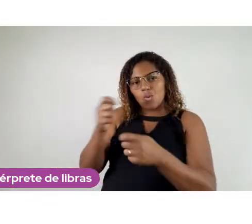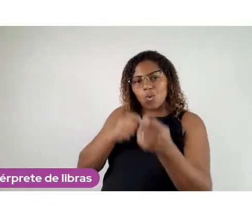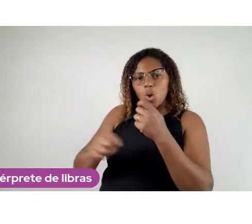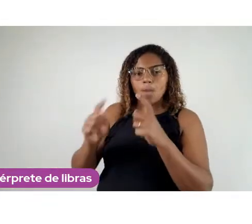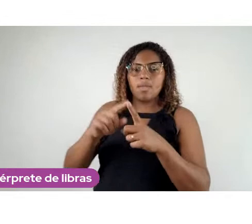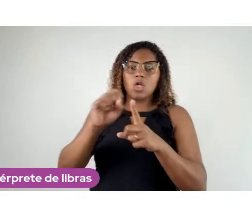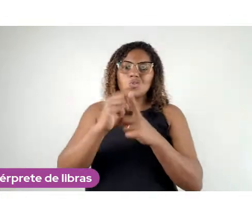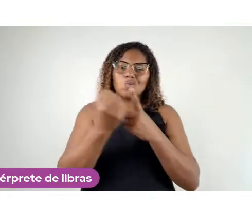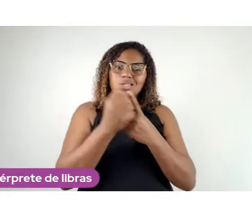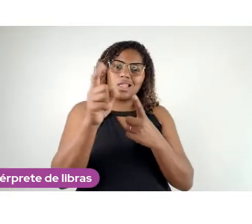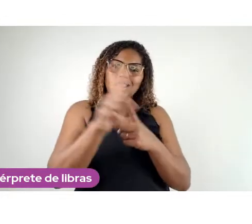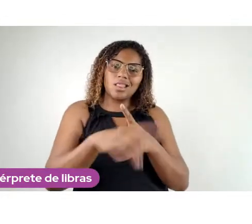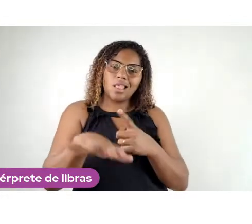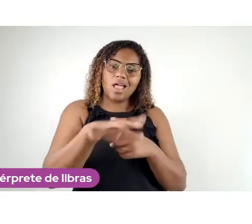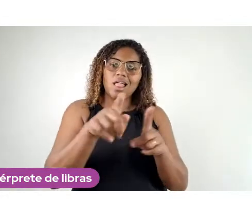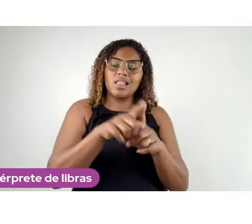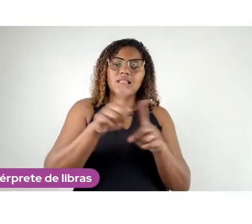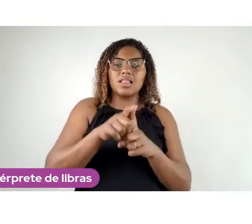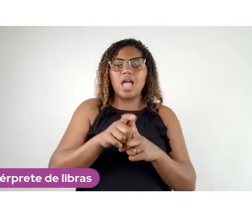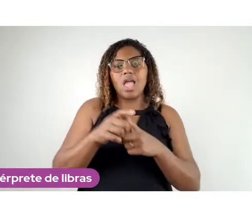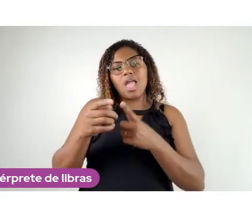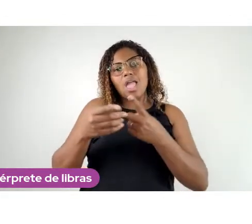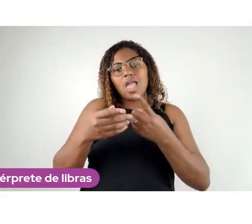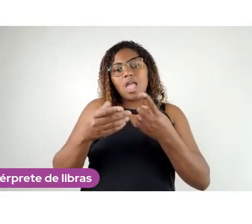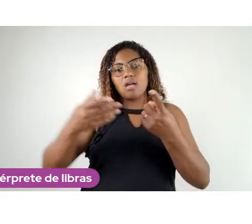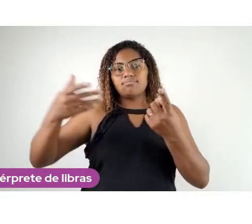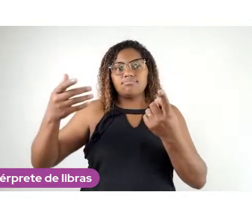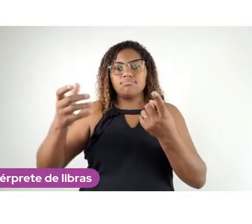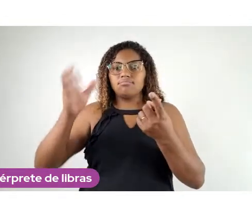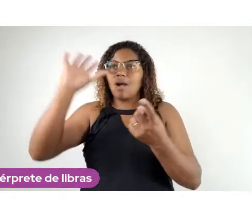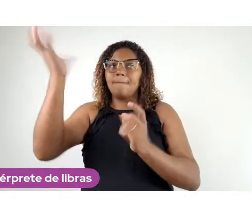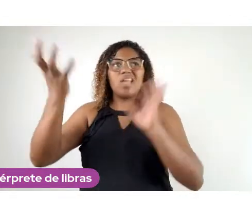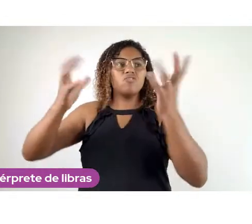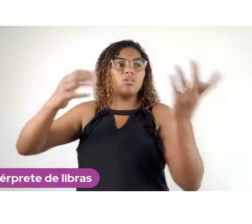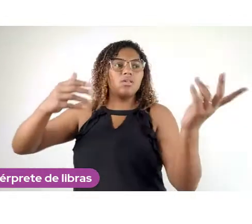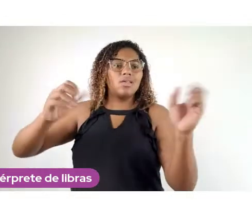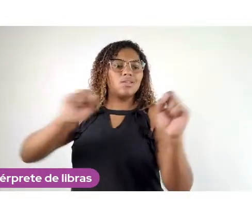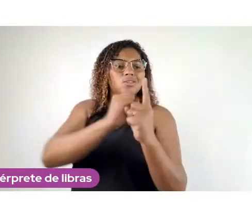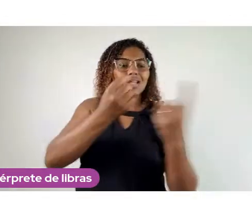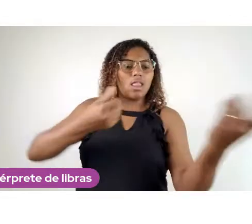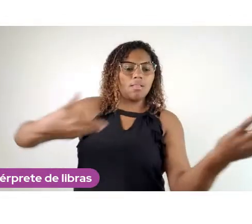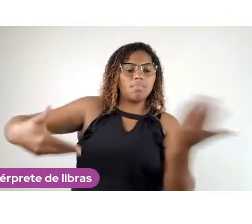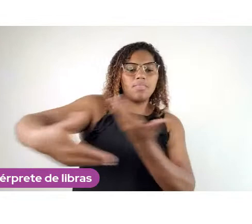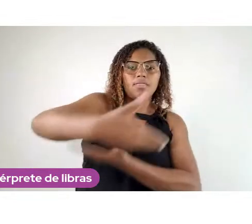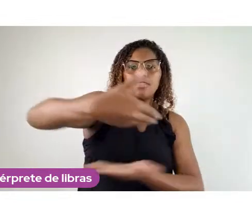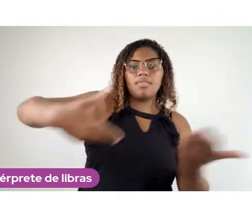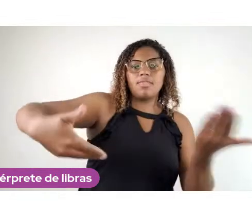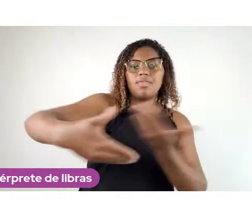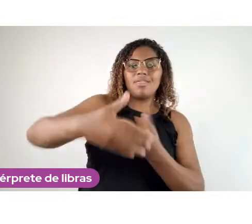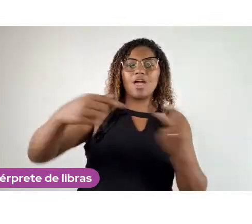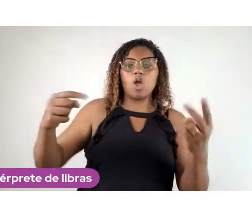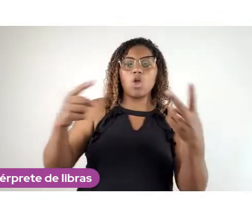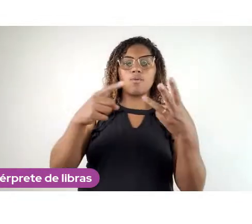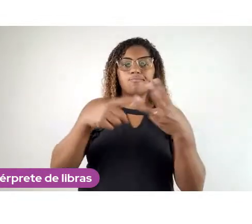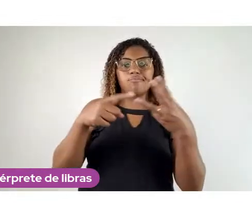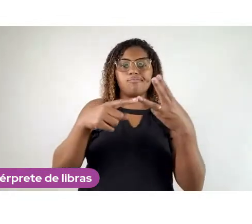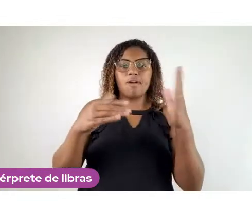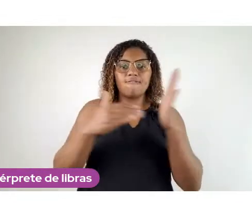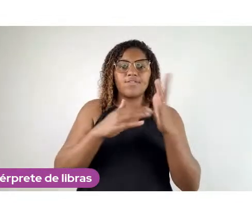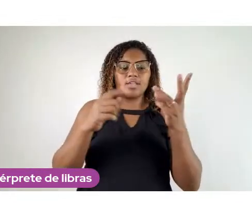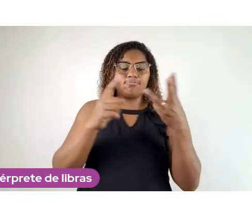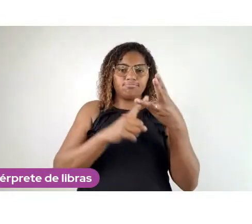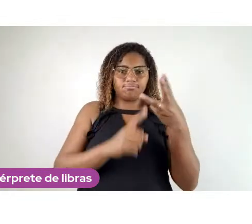entra a relação, né, da sociedade com o meio ambiente. E, por último, tem o grupo 3,